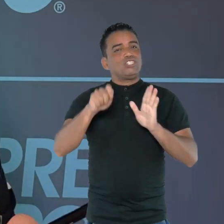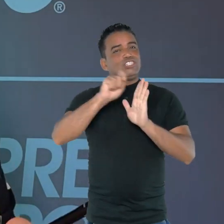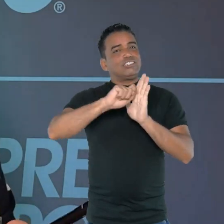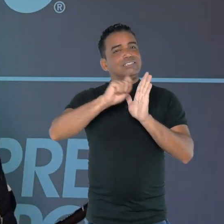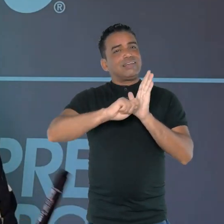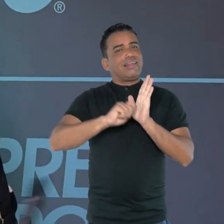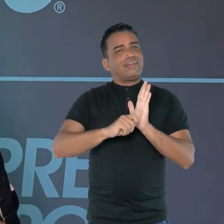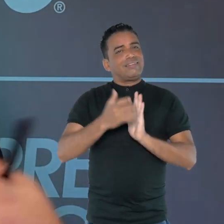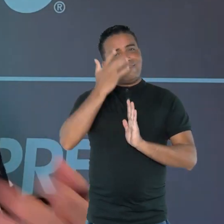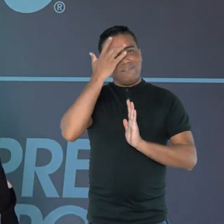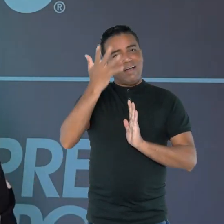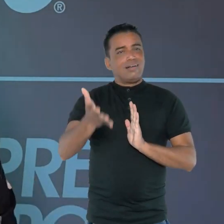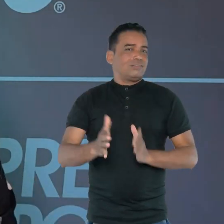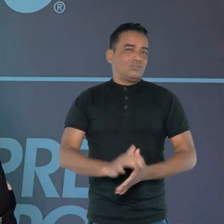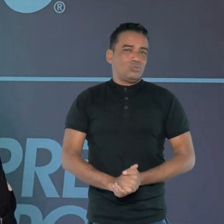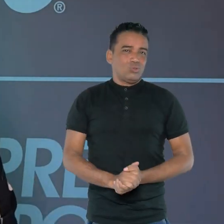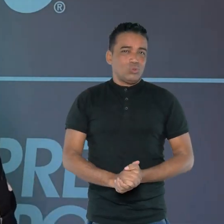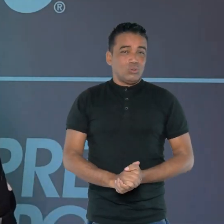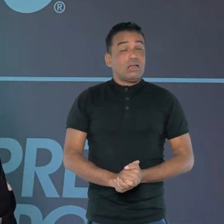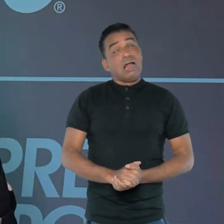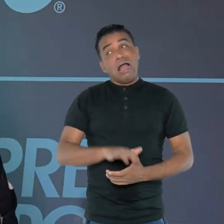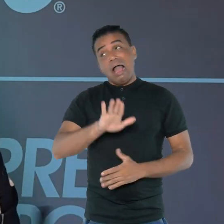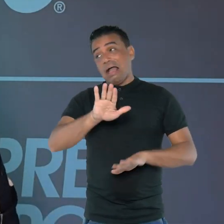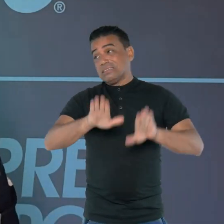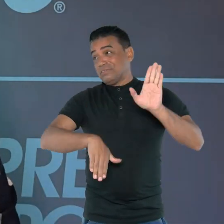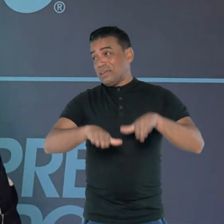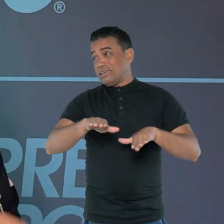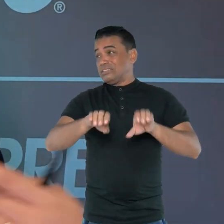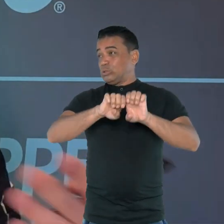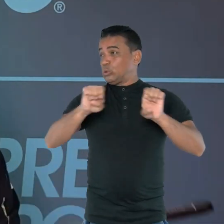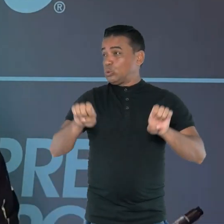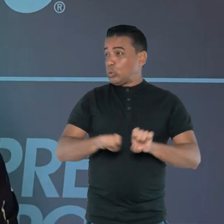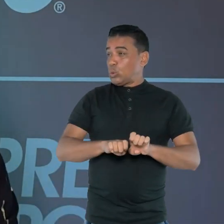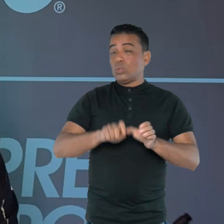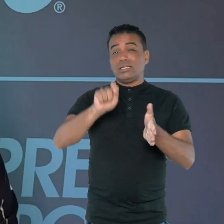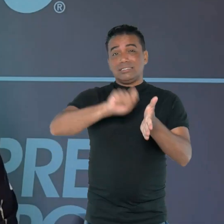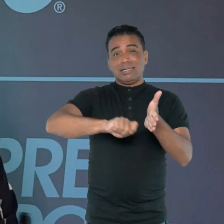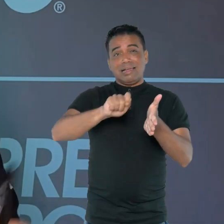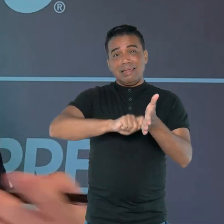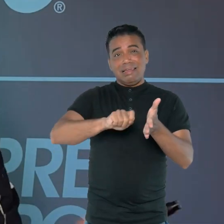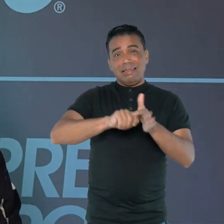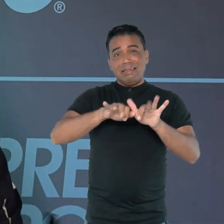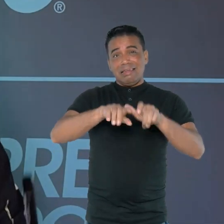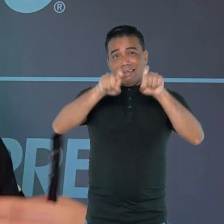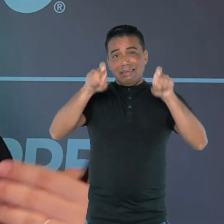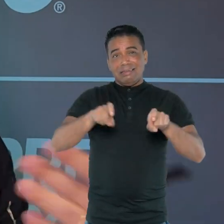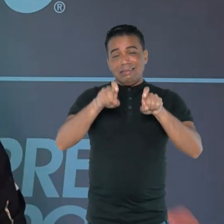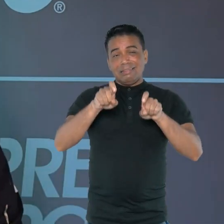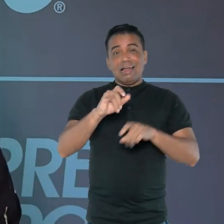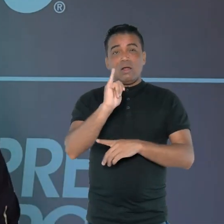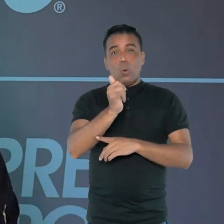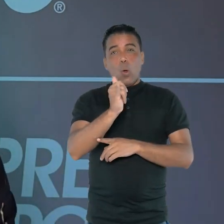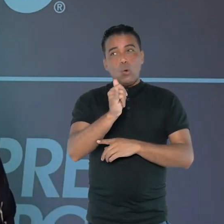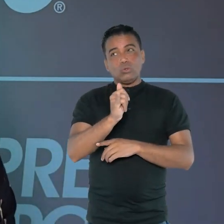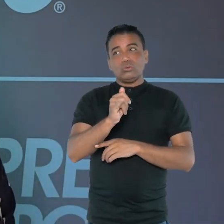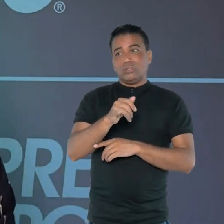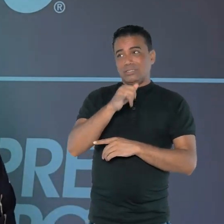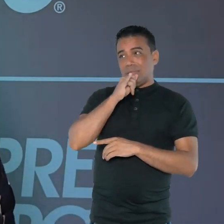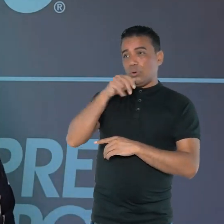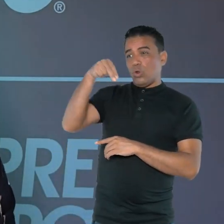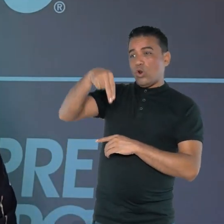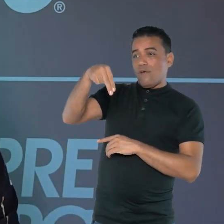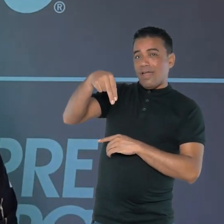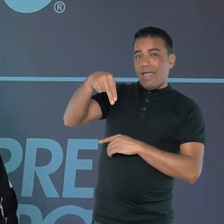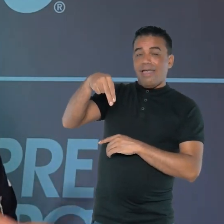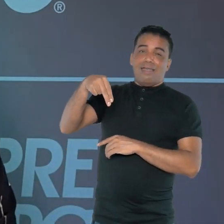mais fácil, pode ser mais fácil escrever um conto do que escrever uma história maior, uma novela ou um romance.